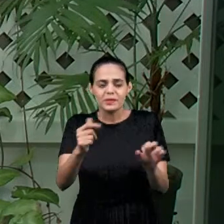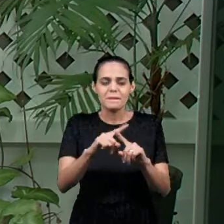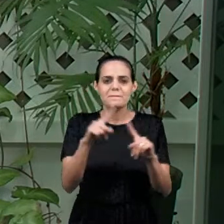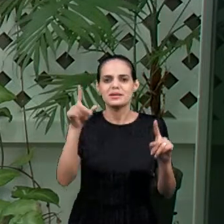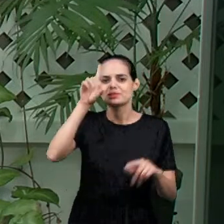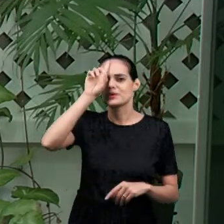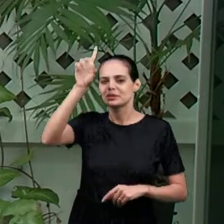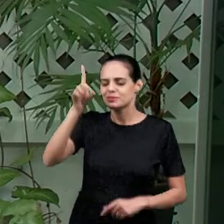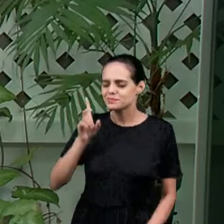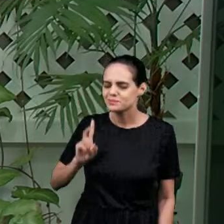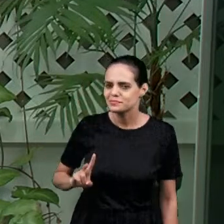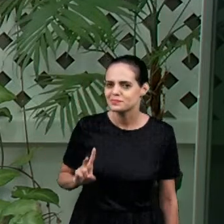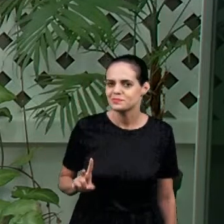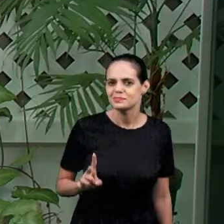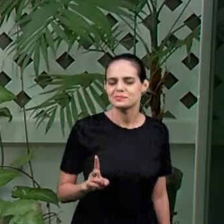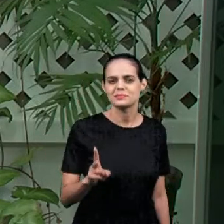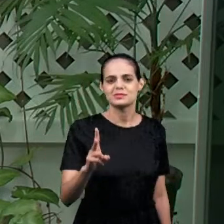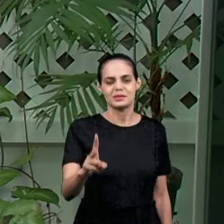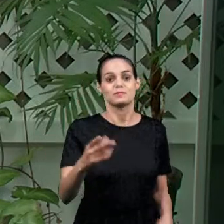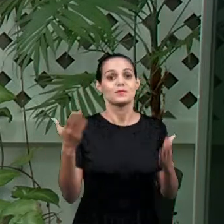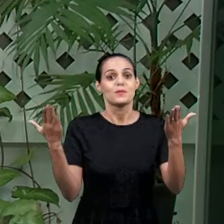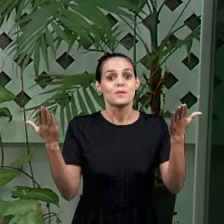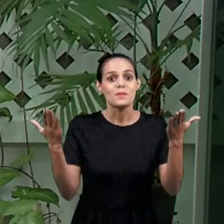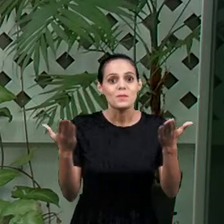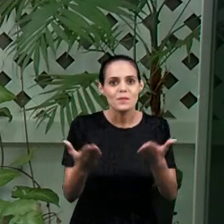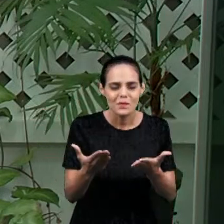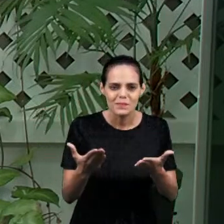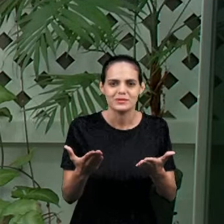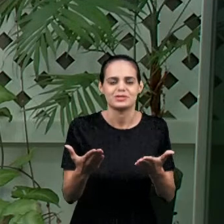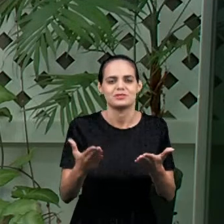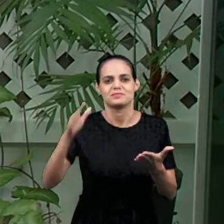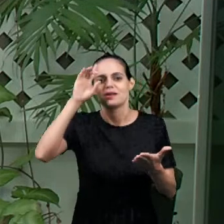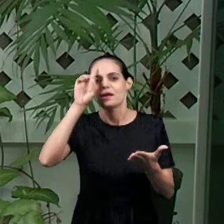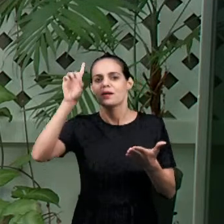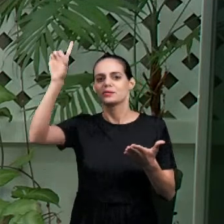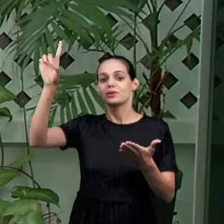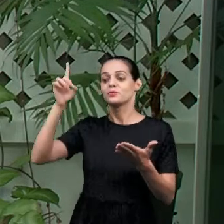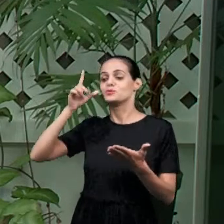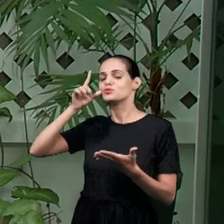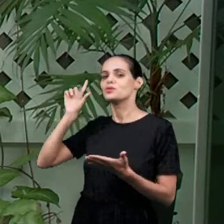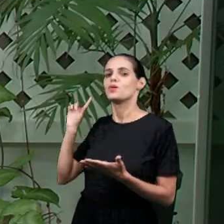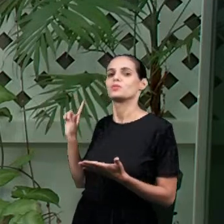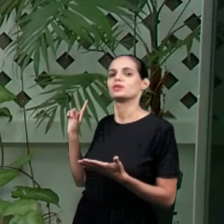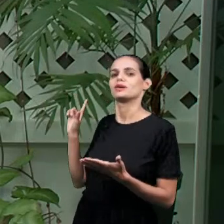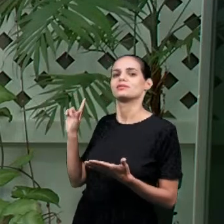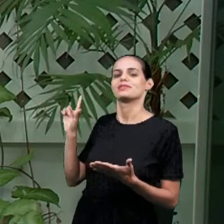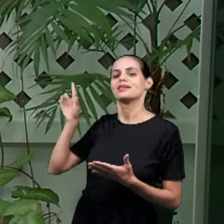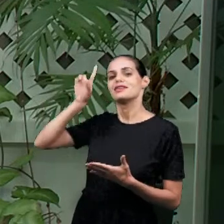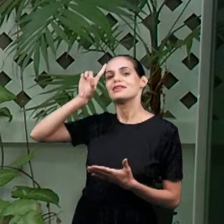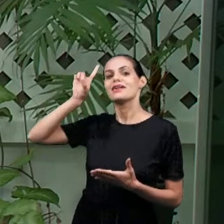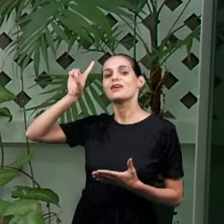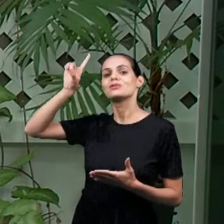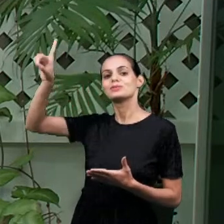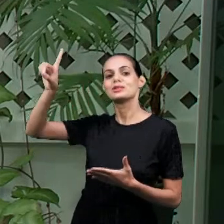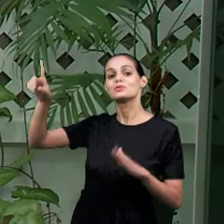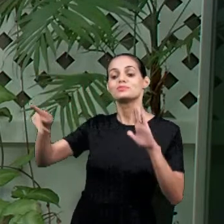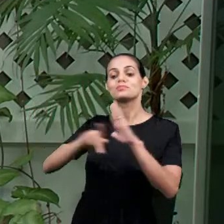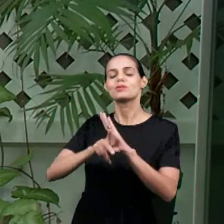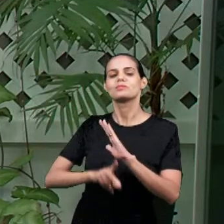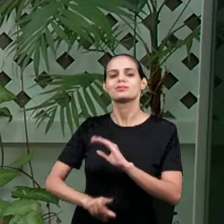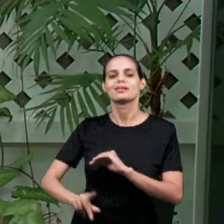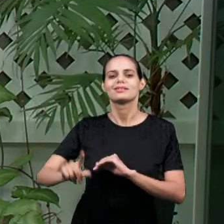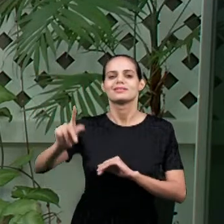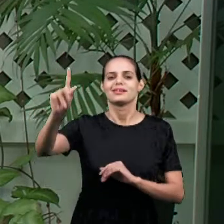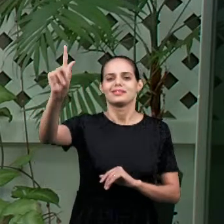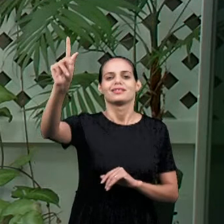É o Deus de hoje, é o Deus de ontem e é o Deus da eternidade.